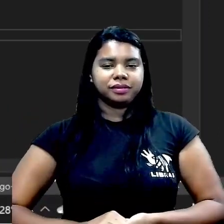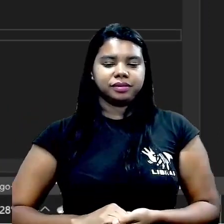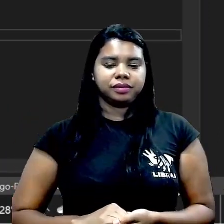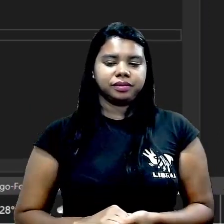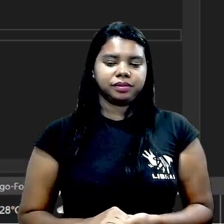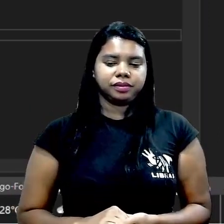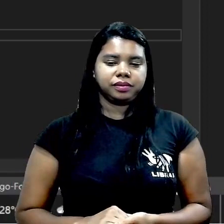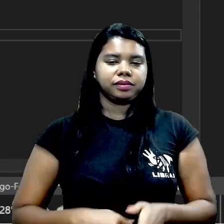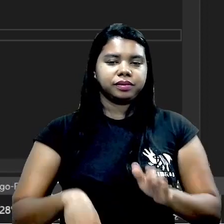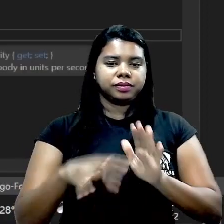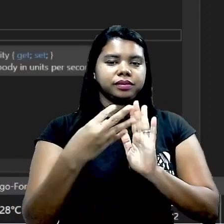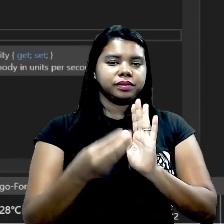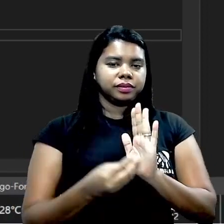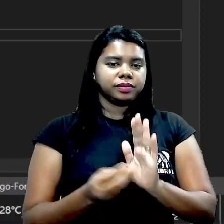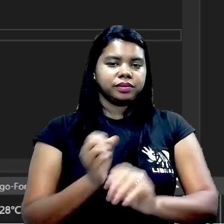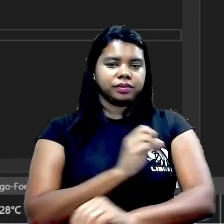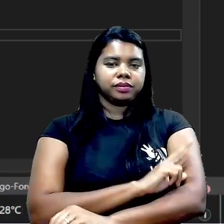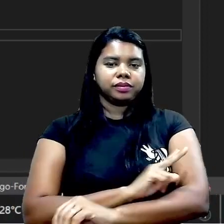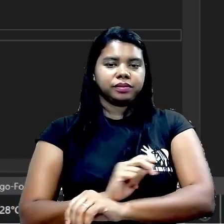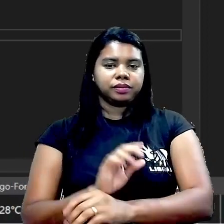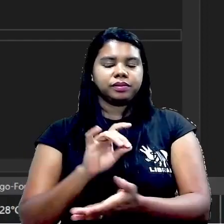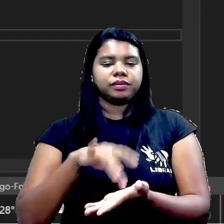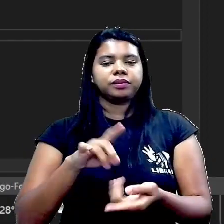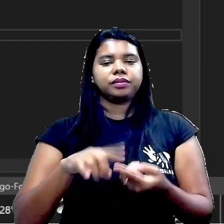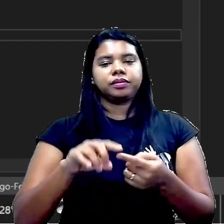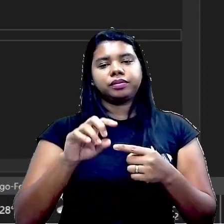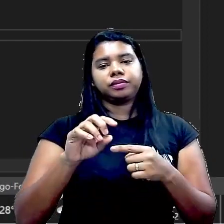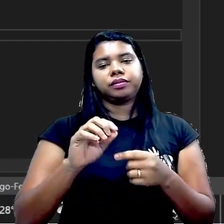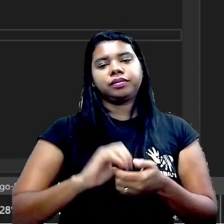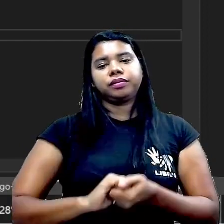E vou aplicar uma velocidade.